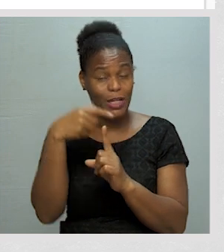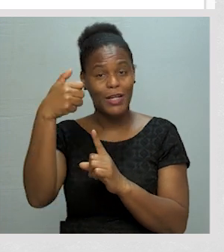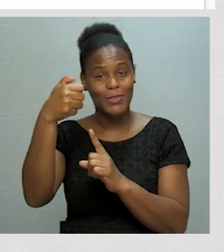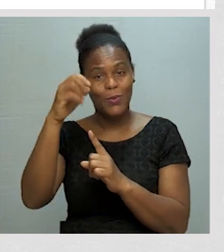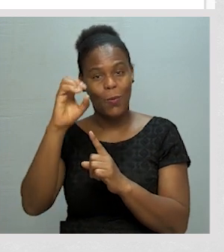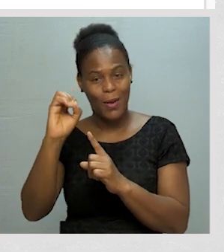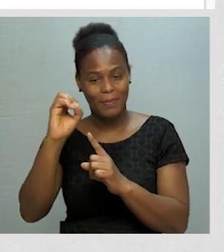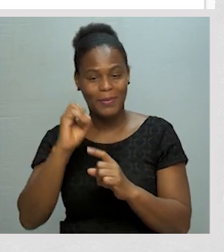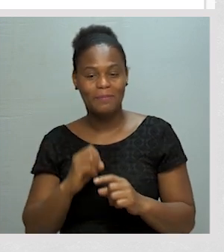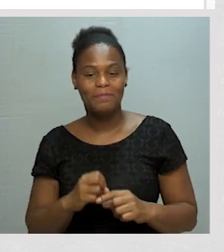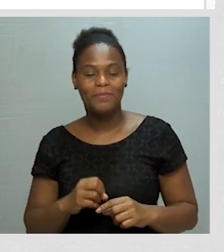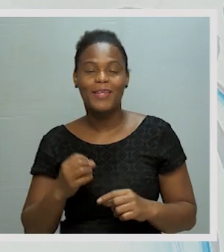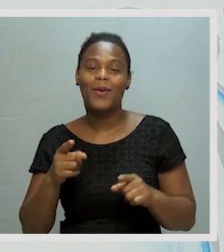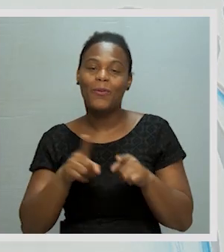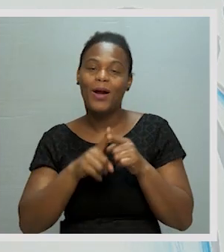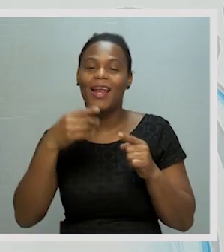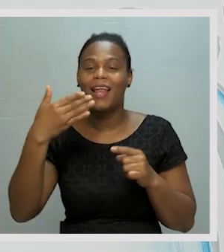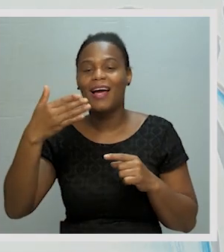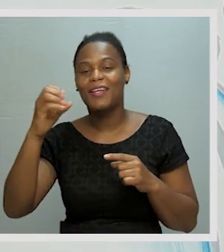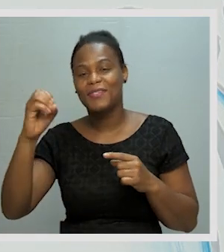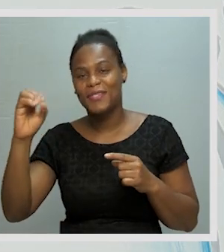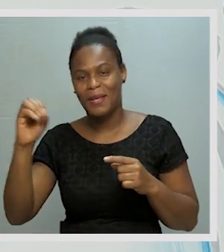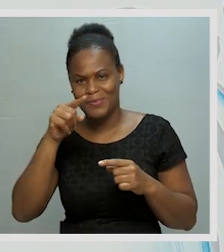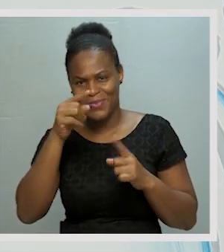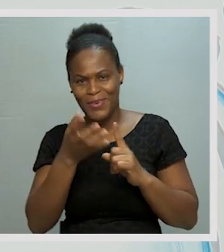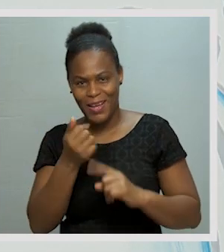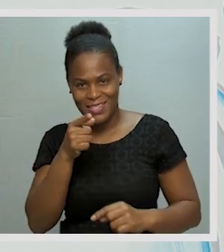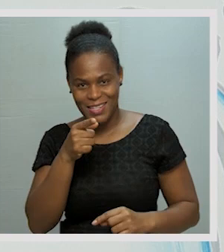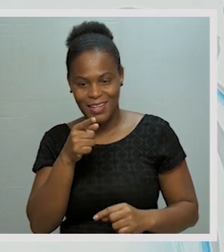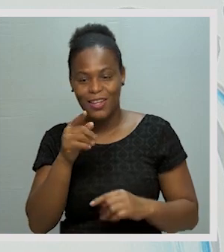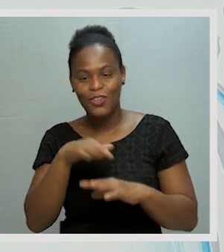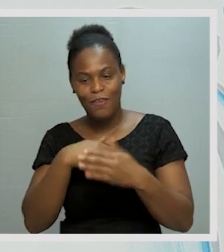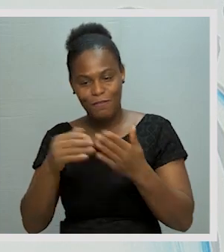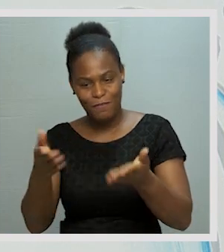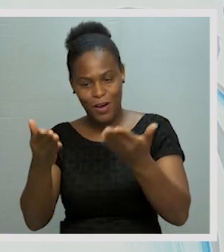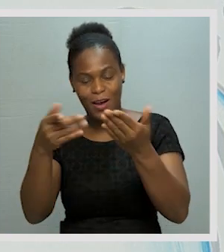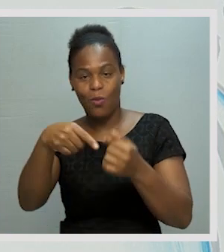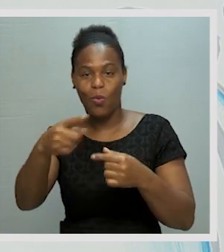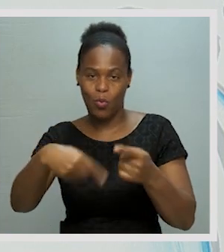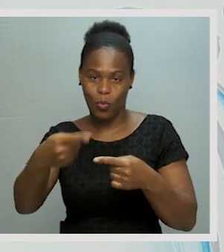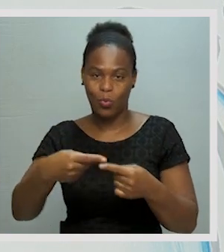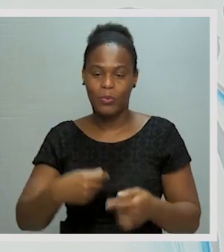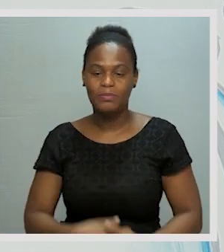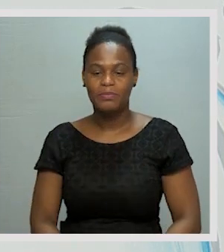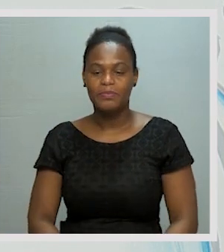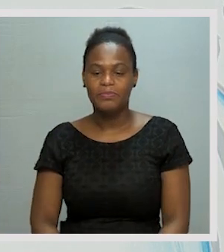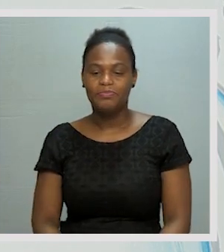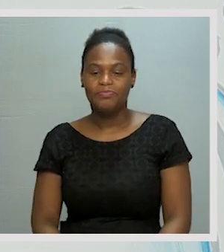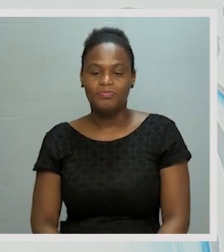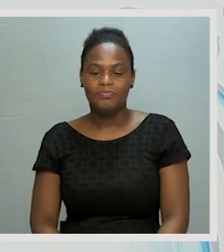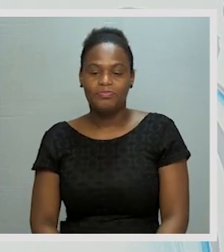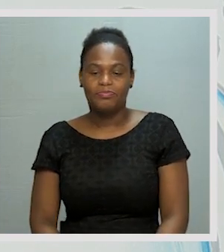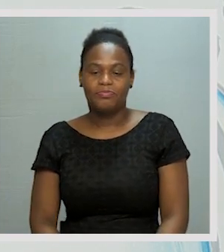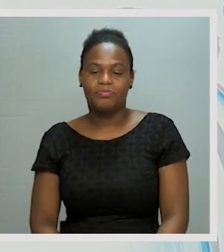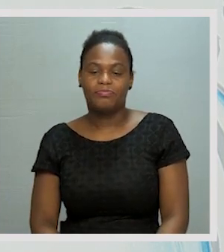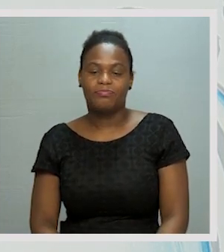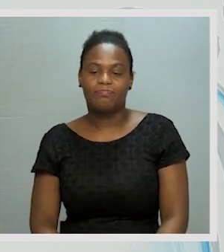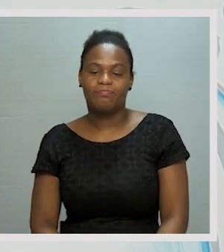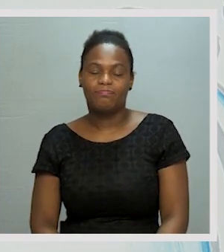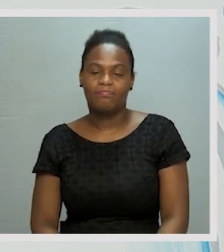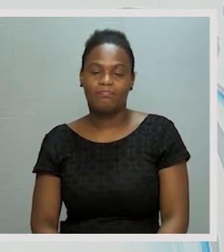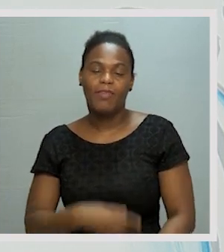90 não é o resultado que se pretende. Por isso, nós vamos ter que pensar um pouquinho melhor. Então, nós vamos ter que ligar